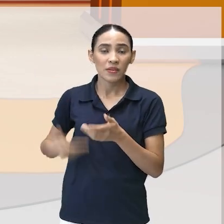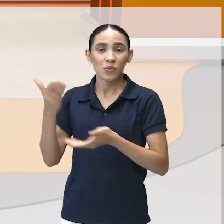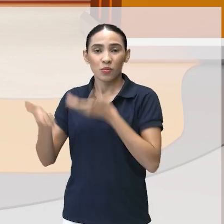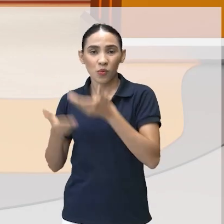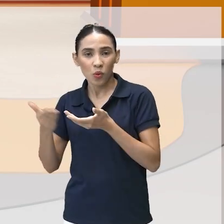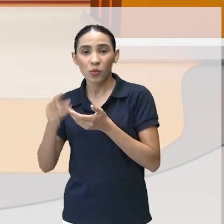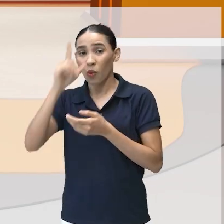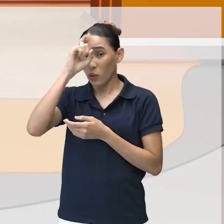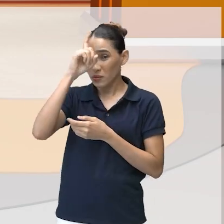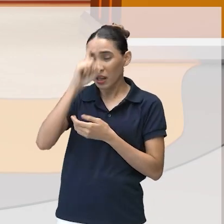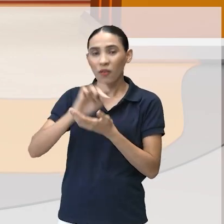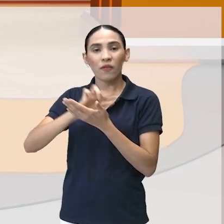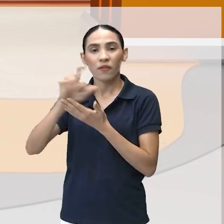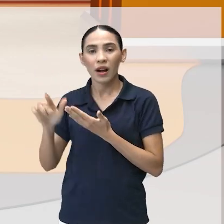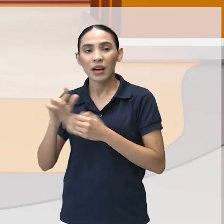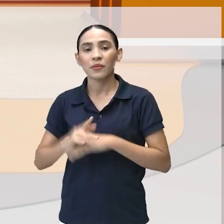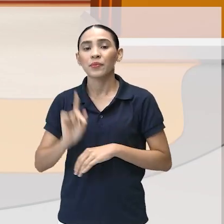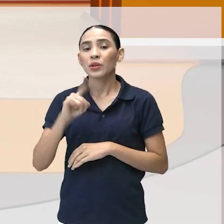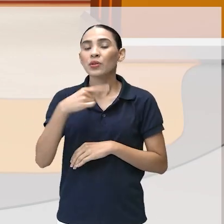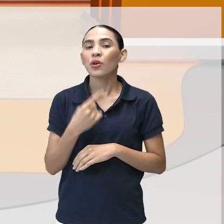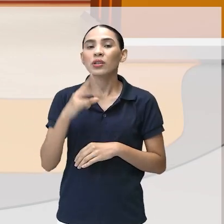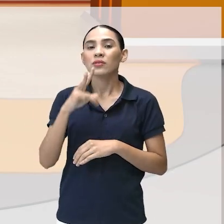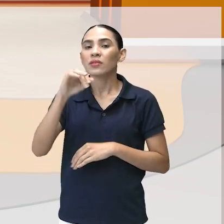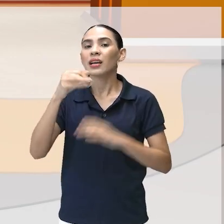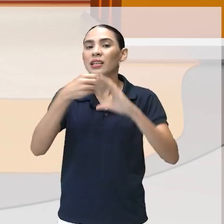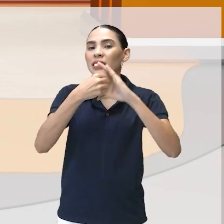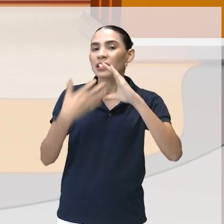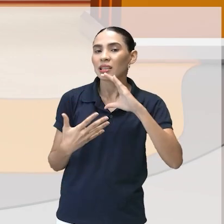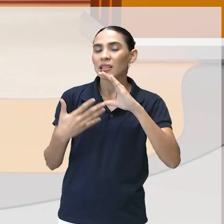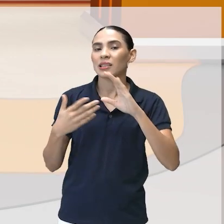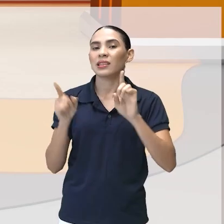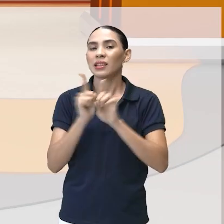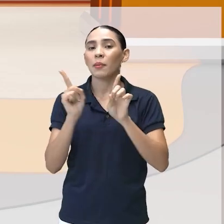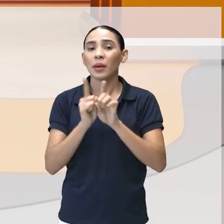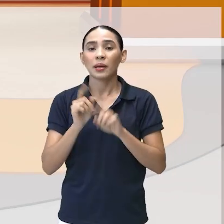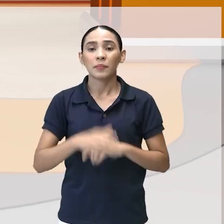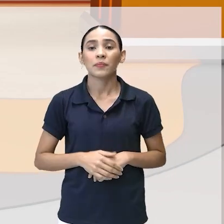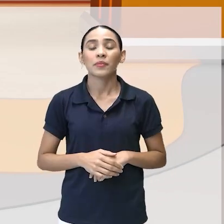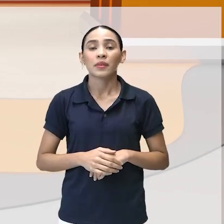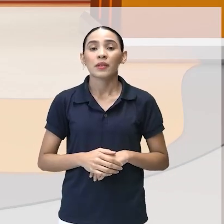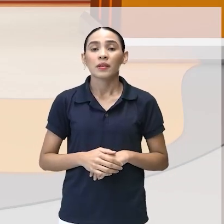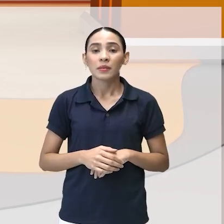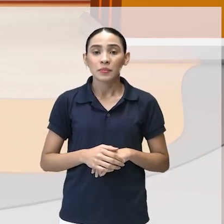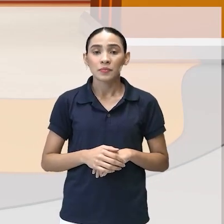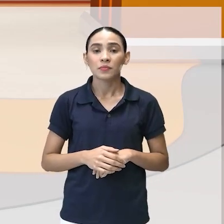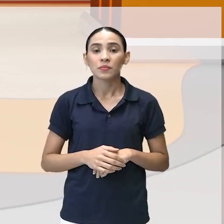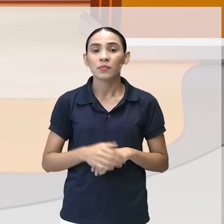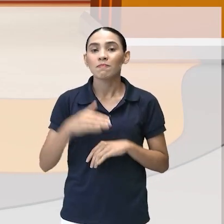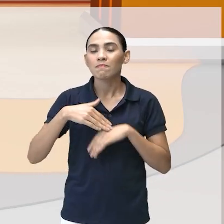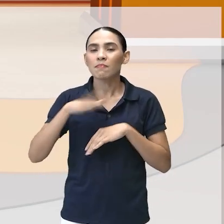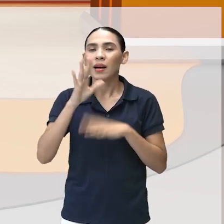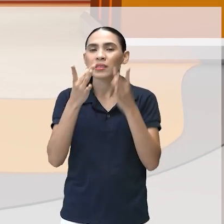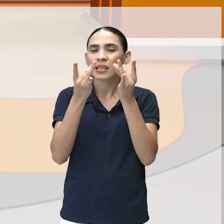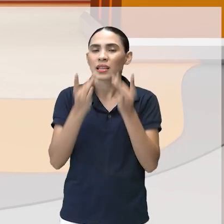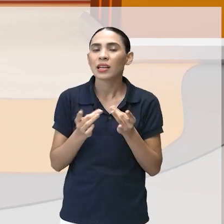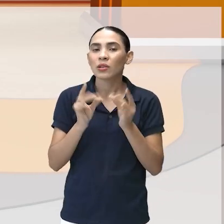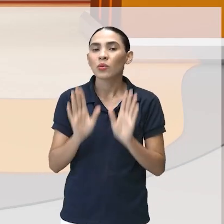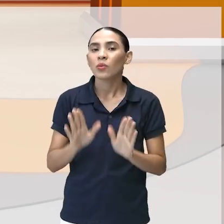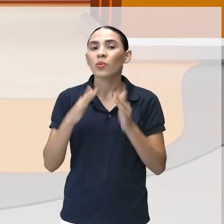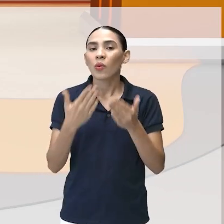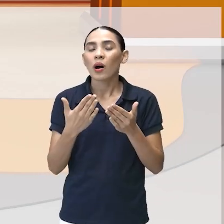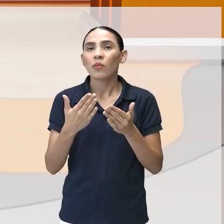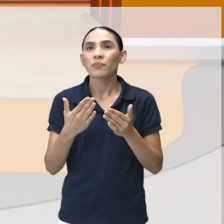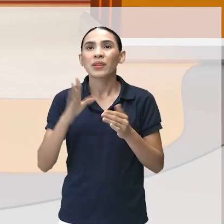público, hospitais, dentre outros. E a gente vai caracterizar, a partir desse momento, um pouco melhor, né, quais são